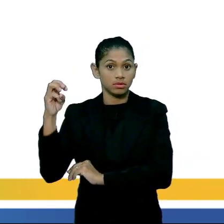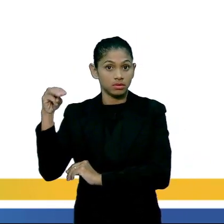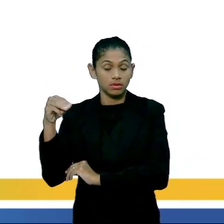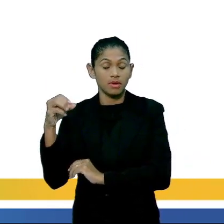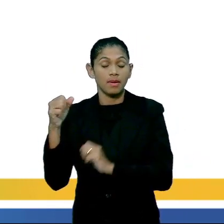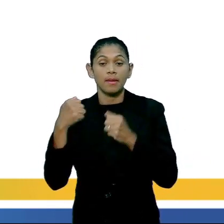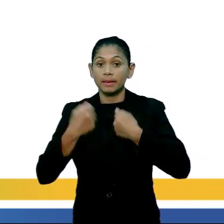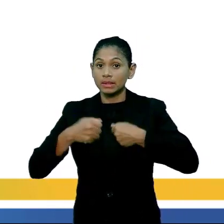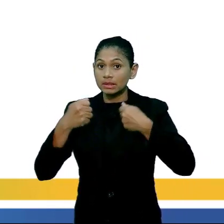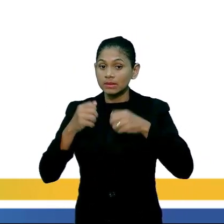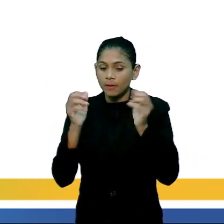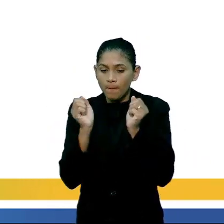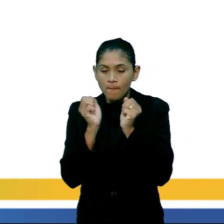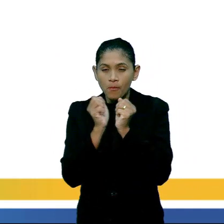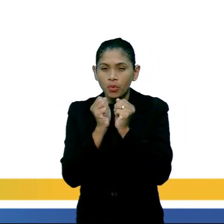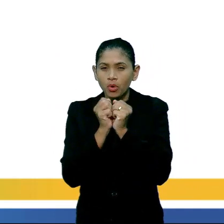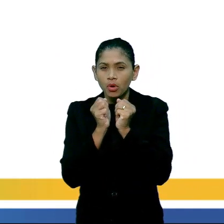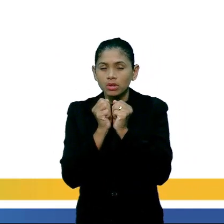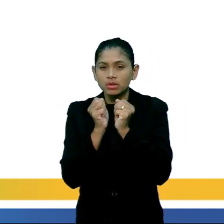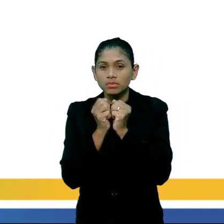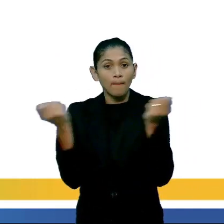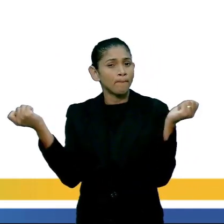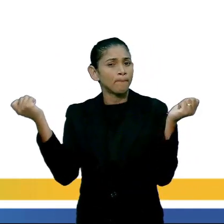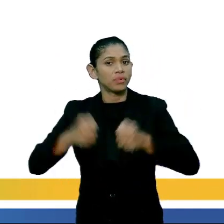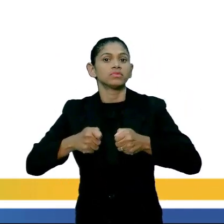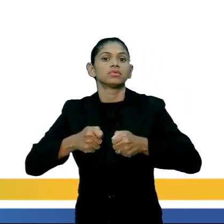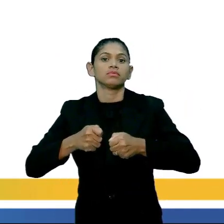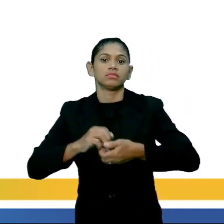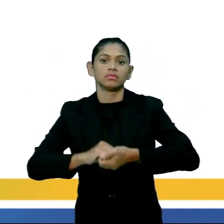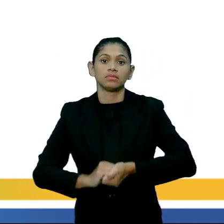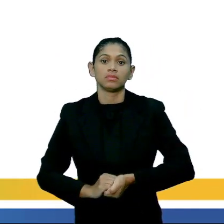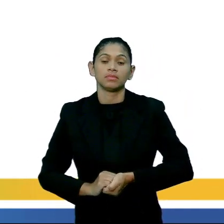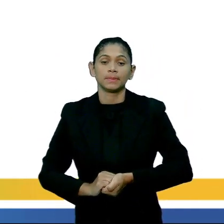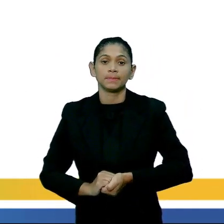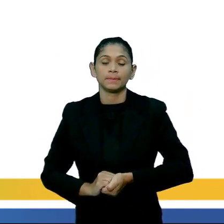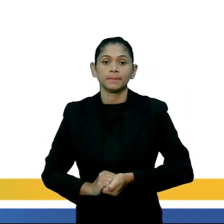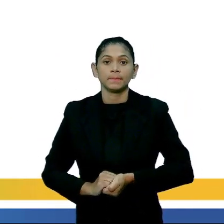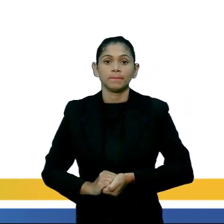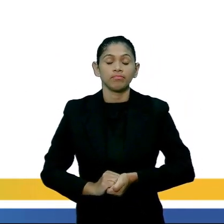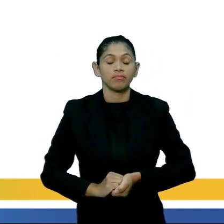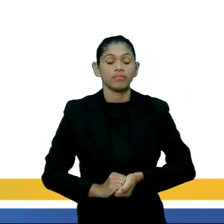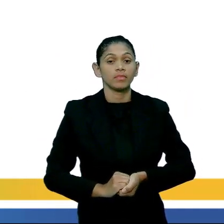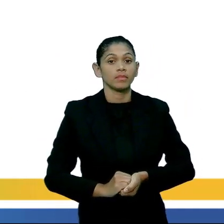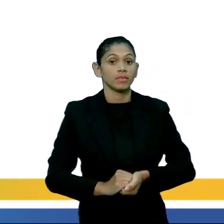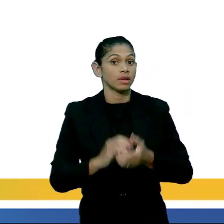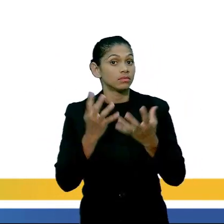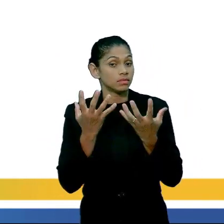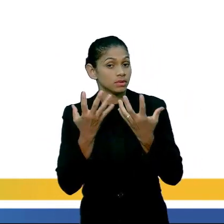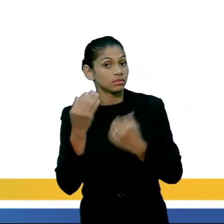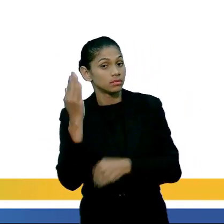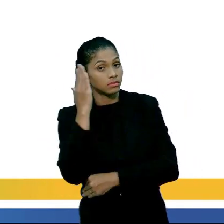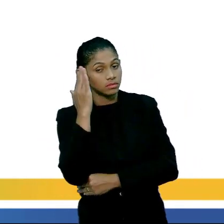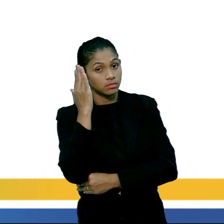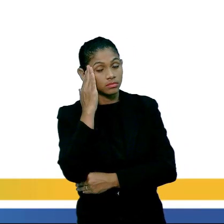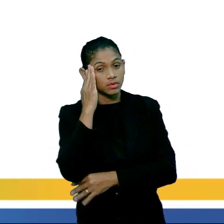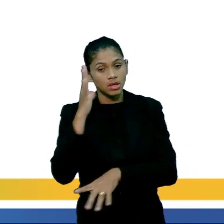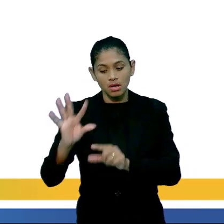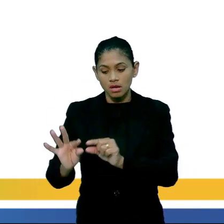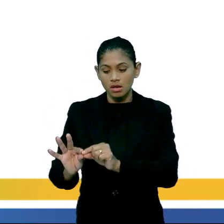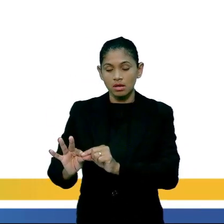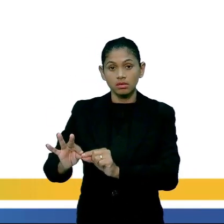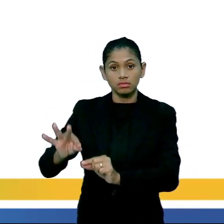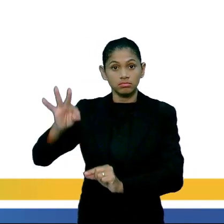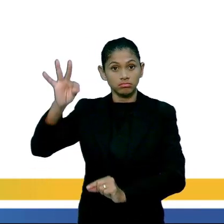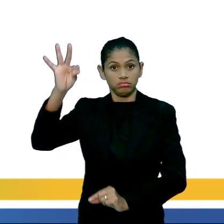próxima possível de... Nós queremos então saber a altura da viga para